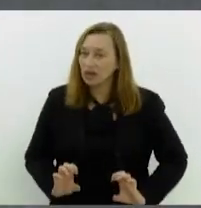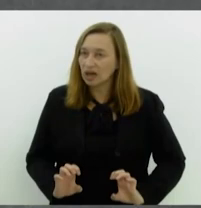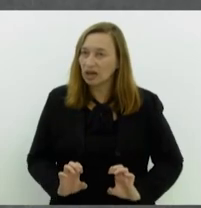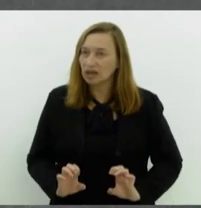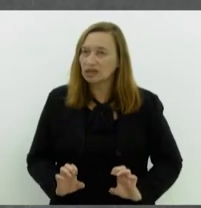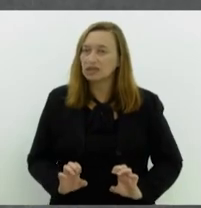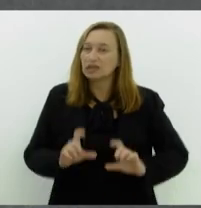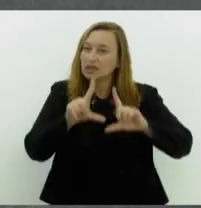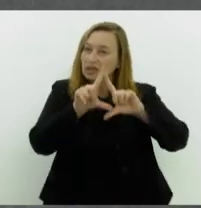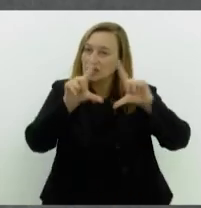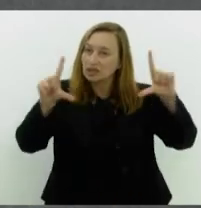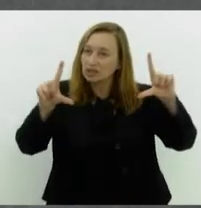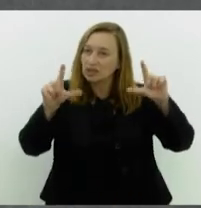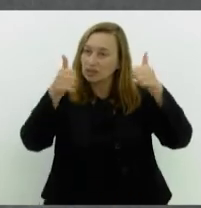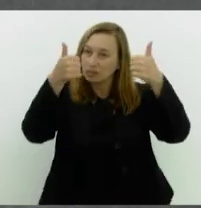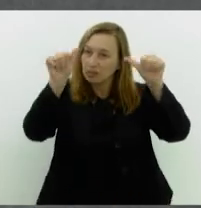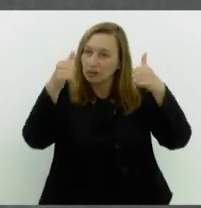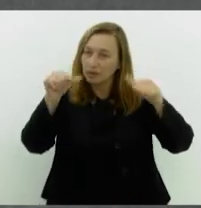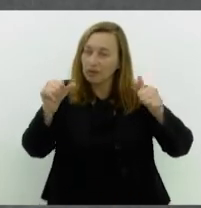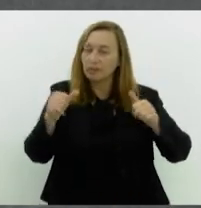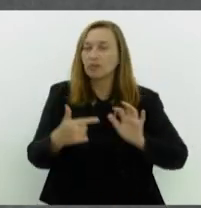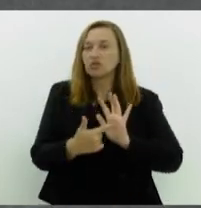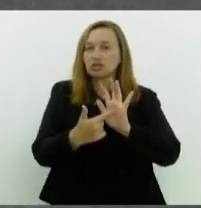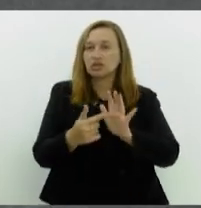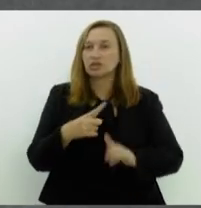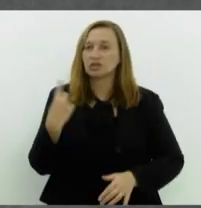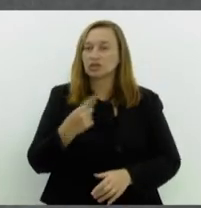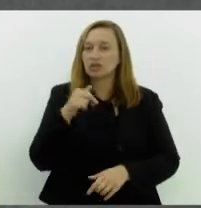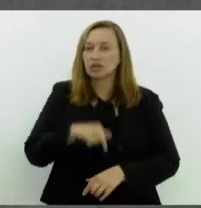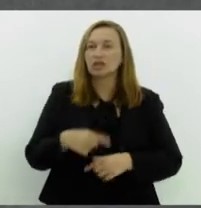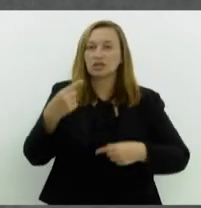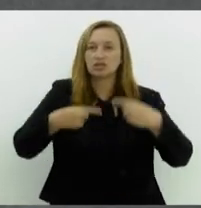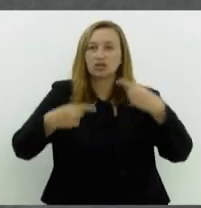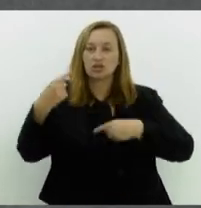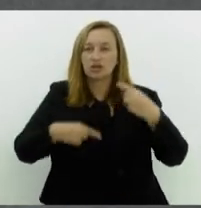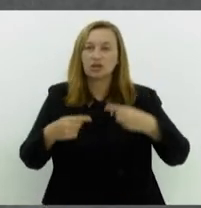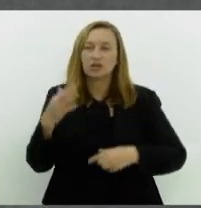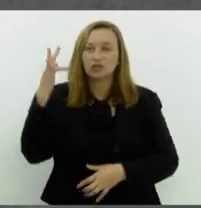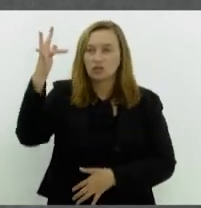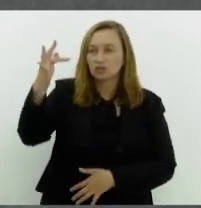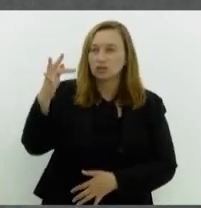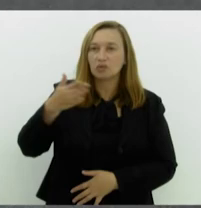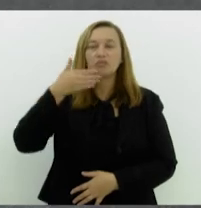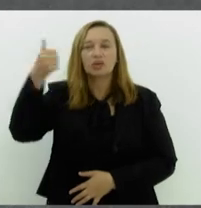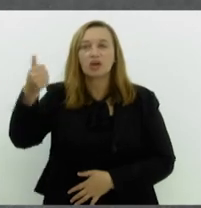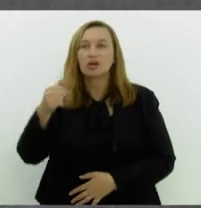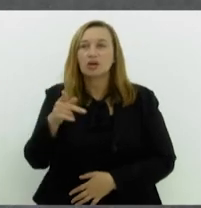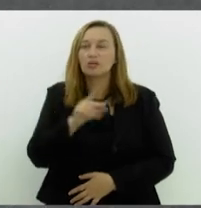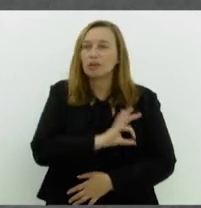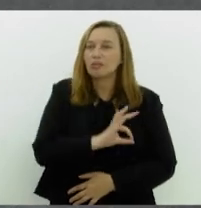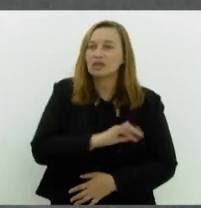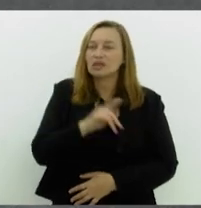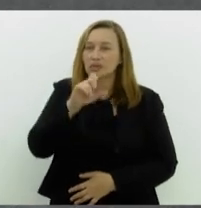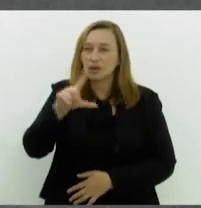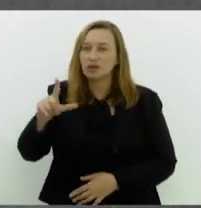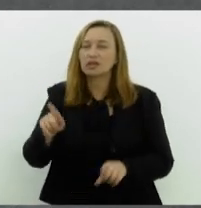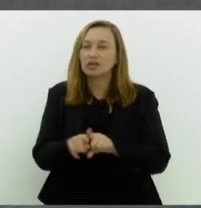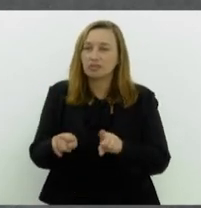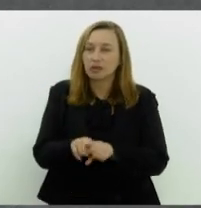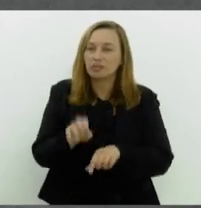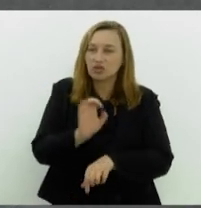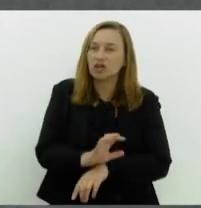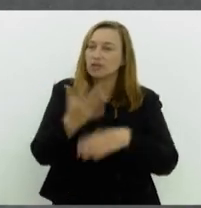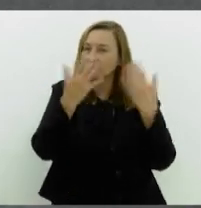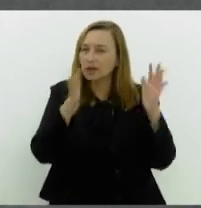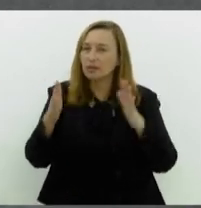deixando o convívio no seu horário de folga para estar aqui conosco, dialogando um futuro melhor, não só para a Polícia Penal, mas para o nosso Estado. Obrigado, presidente.